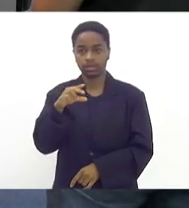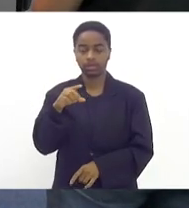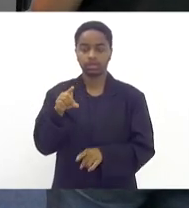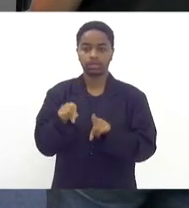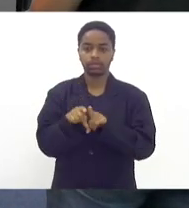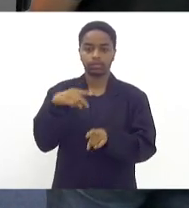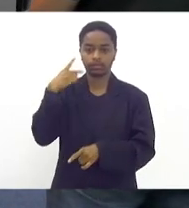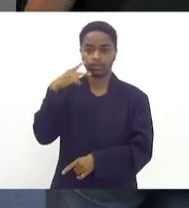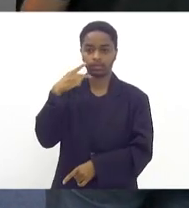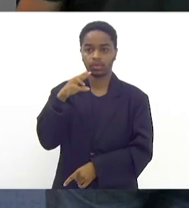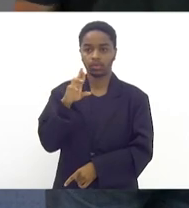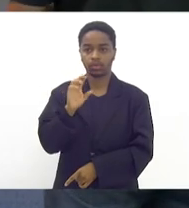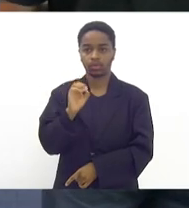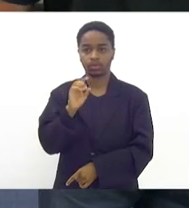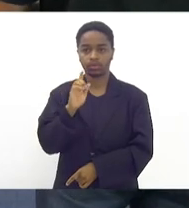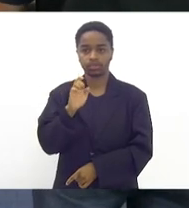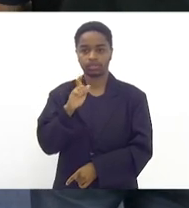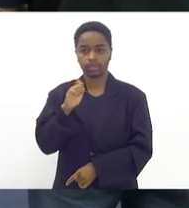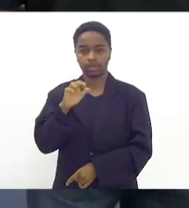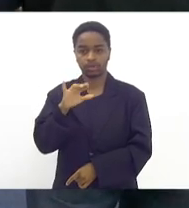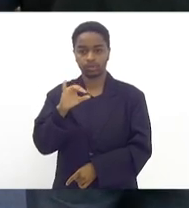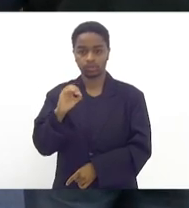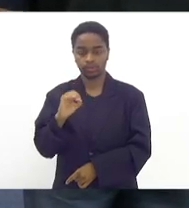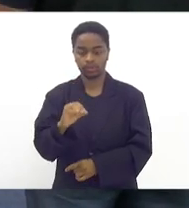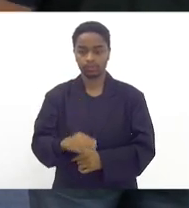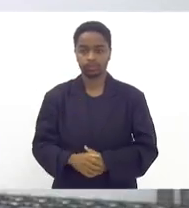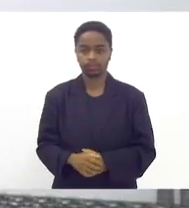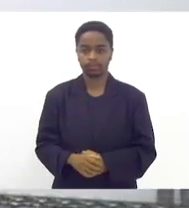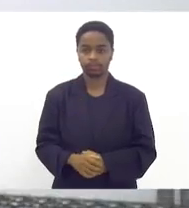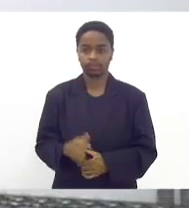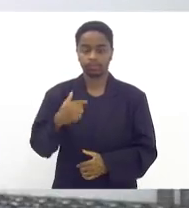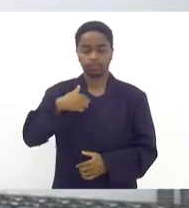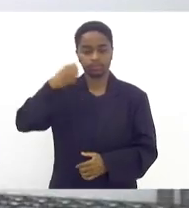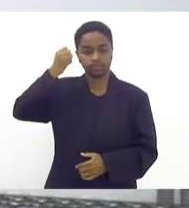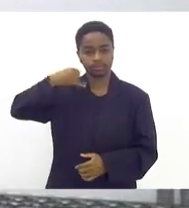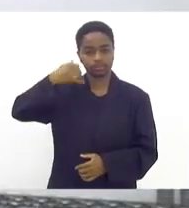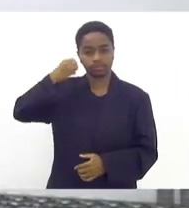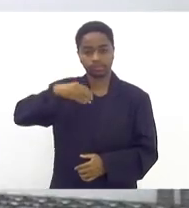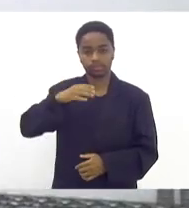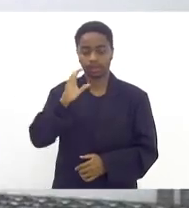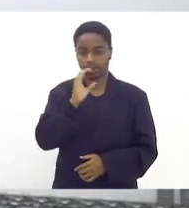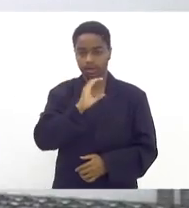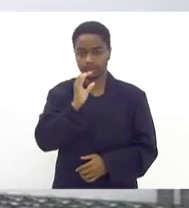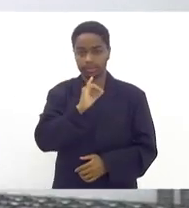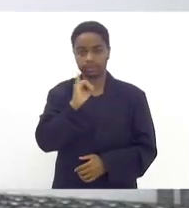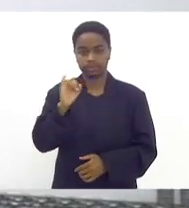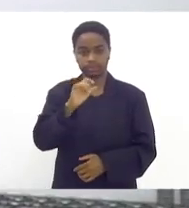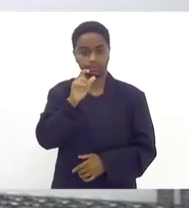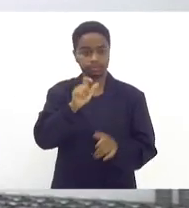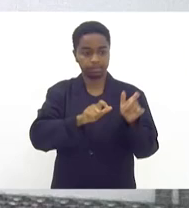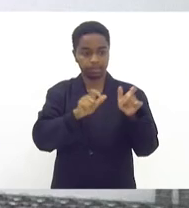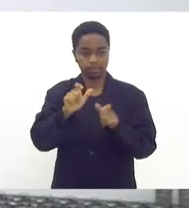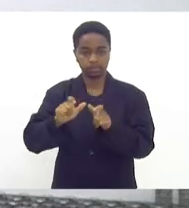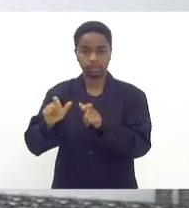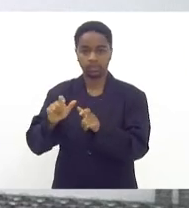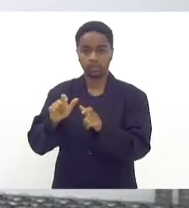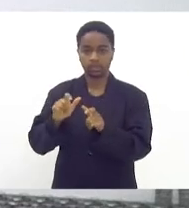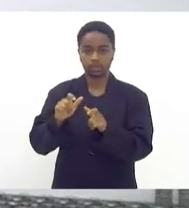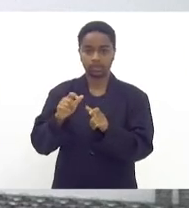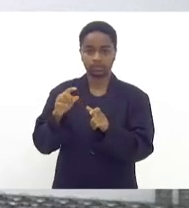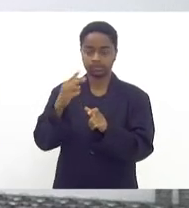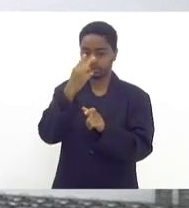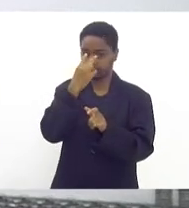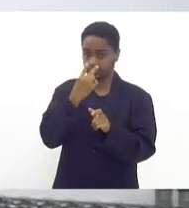Amorim e vou me descrever rapidamente aqui também PR as pessoas que TM dificuldade de de nos ver